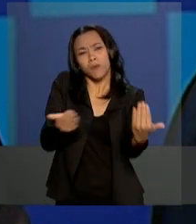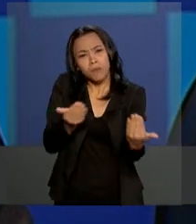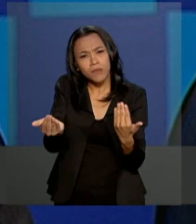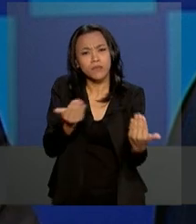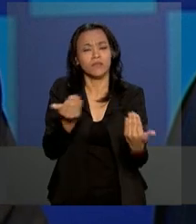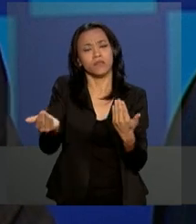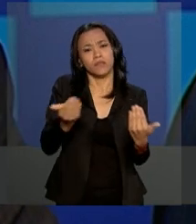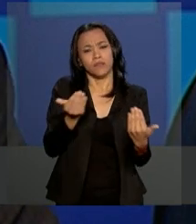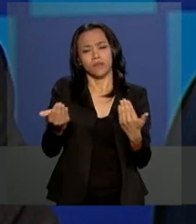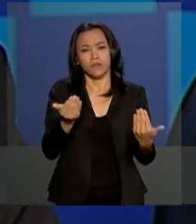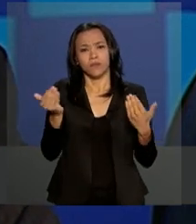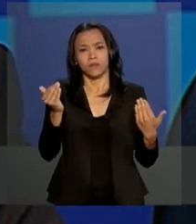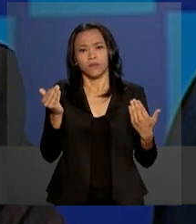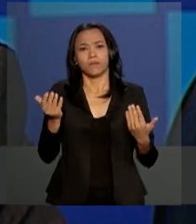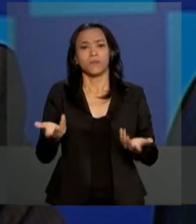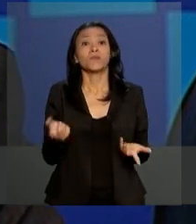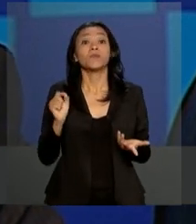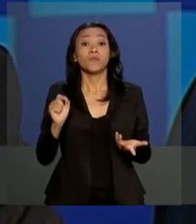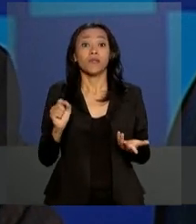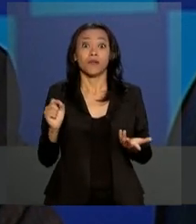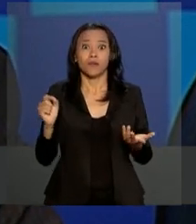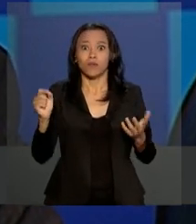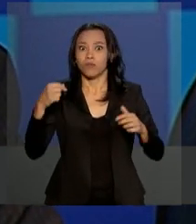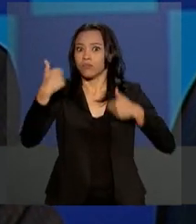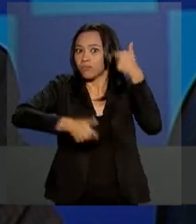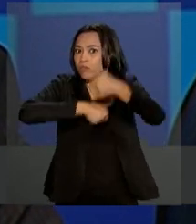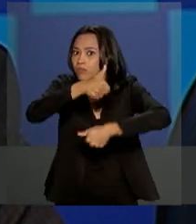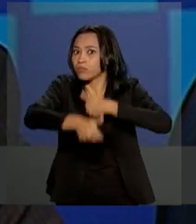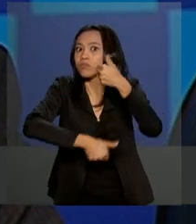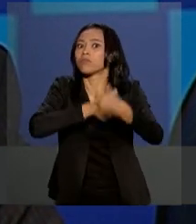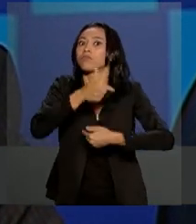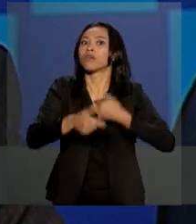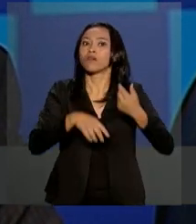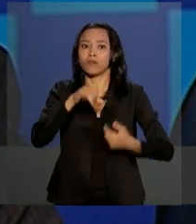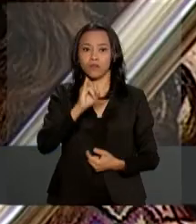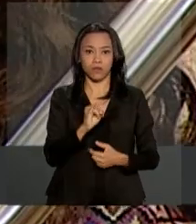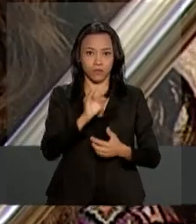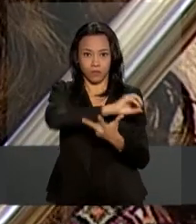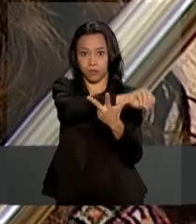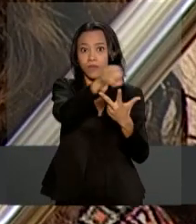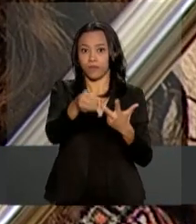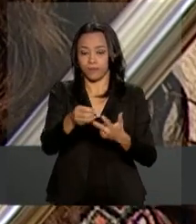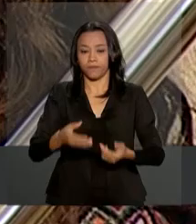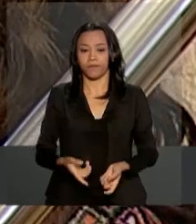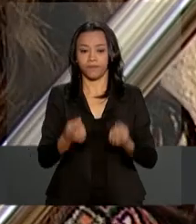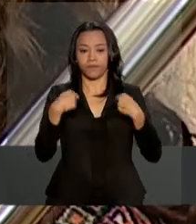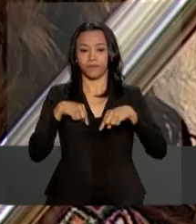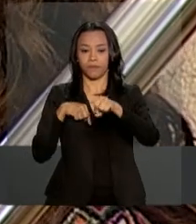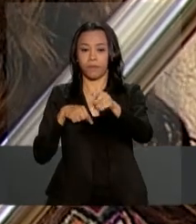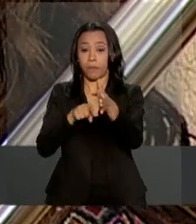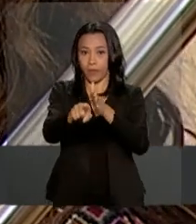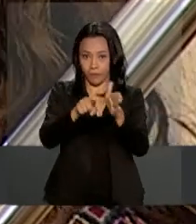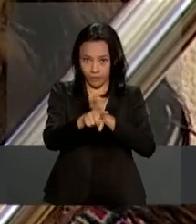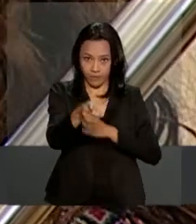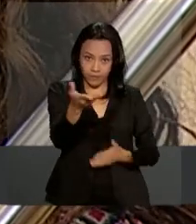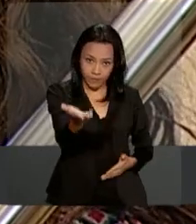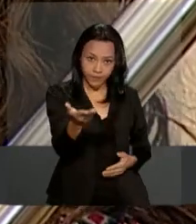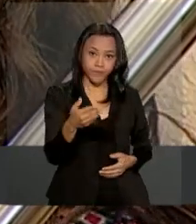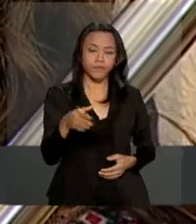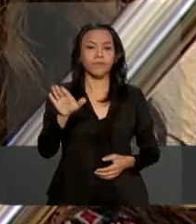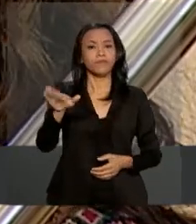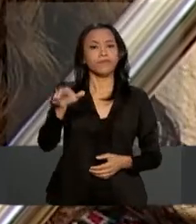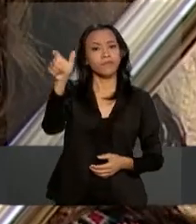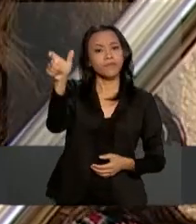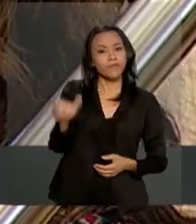tamanho que que o enem é letícia fernandes do globo queria falar pra dar pra